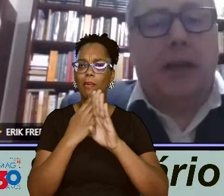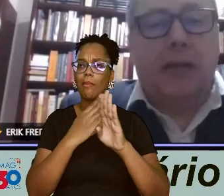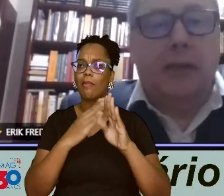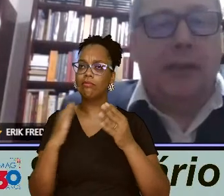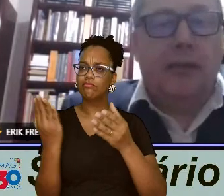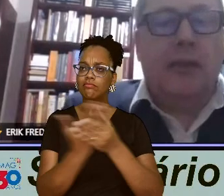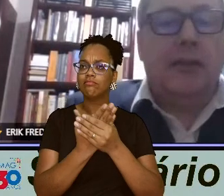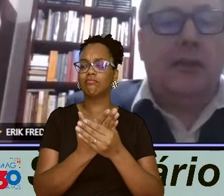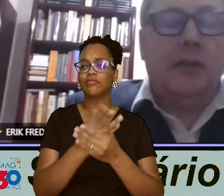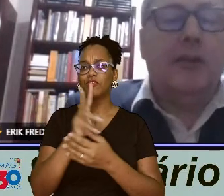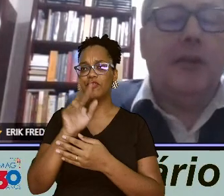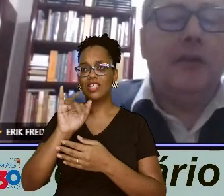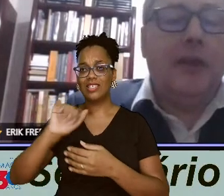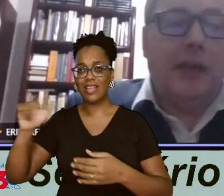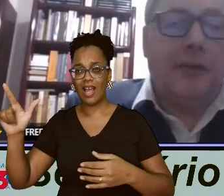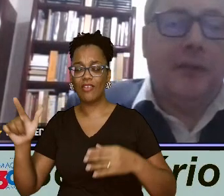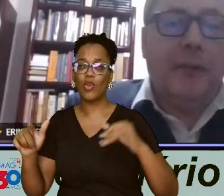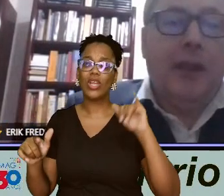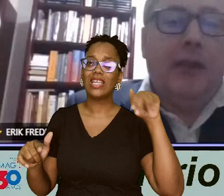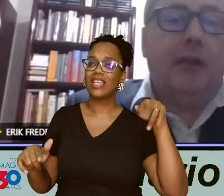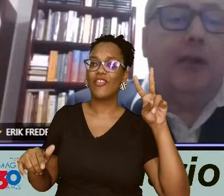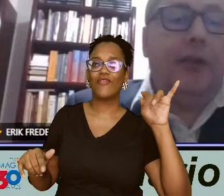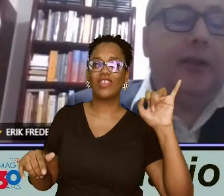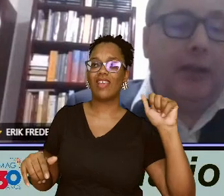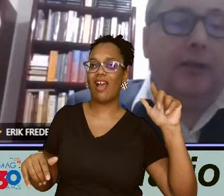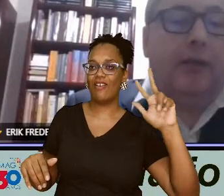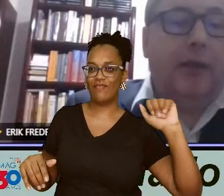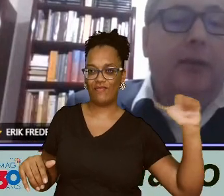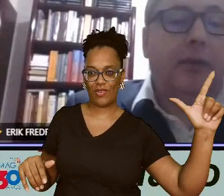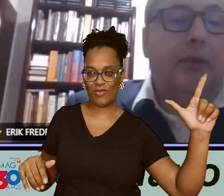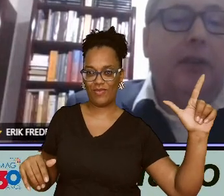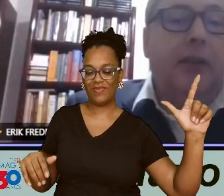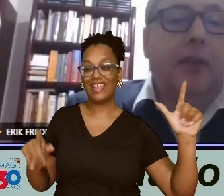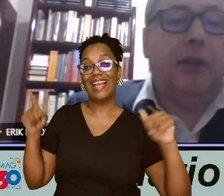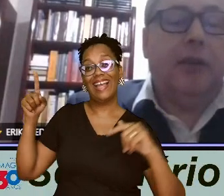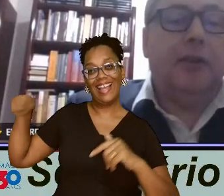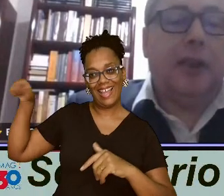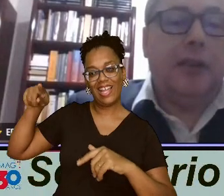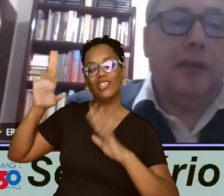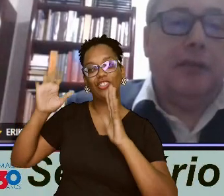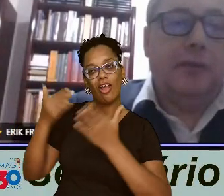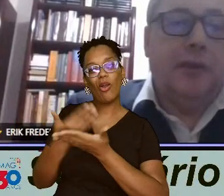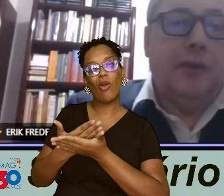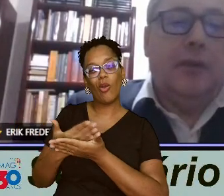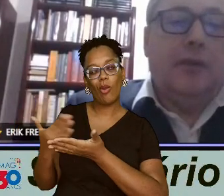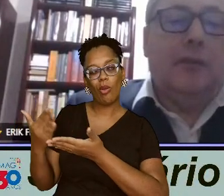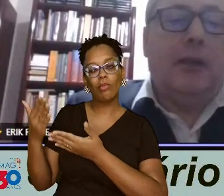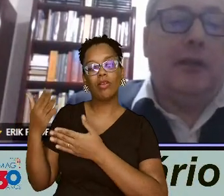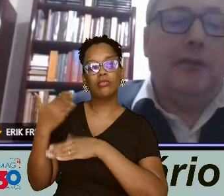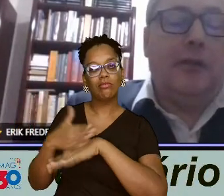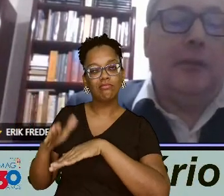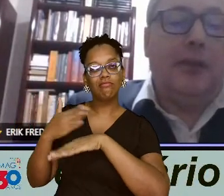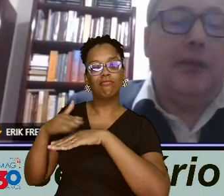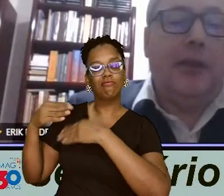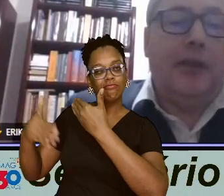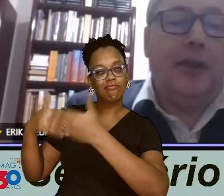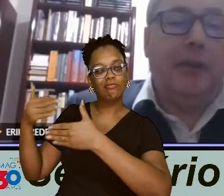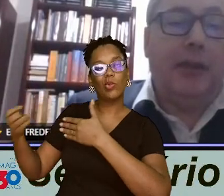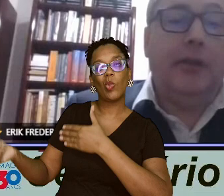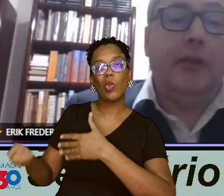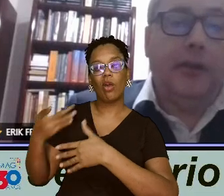execuções viáveis e execuções inviáveis. Então, eles estavam realmente já ensaiando uma nova forma